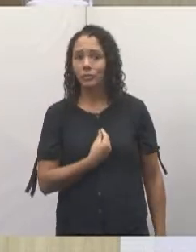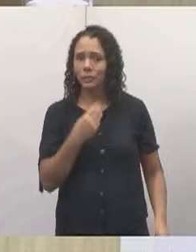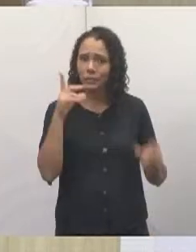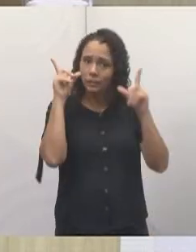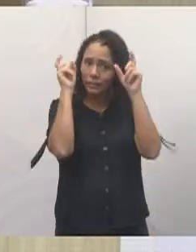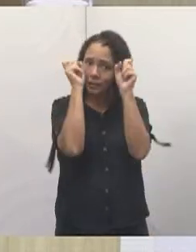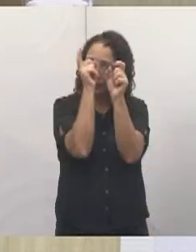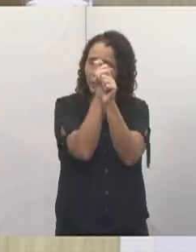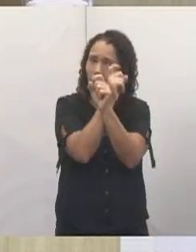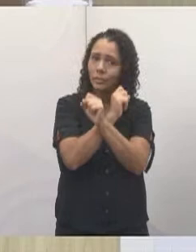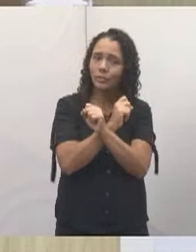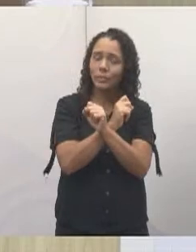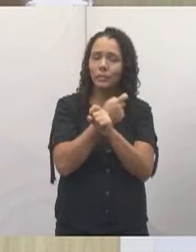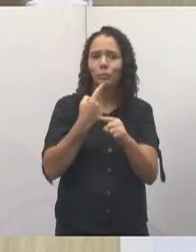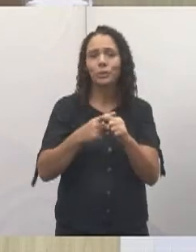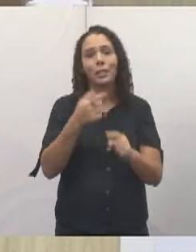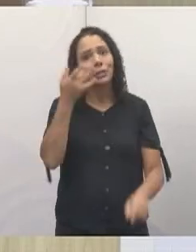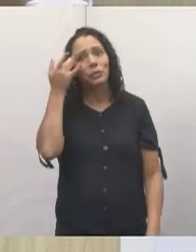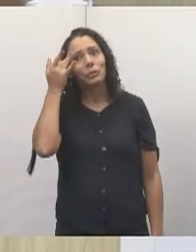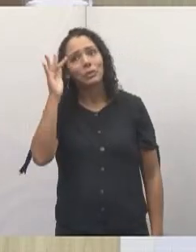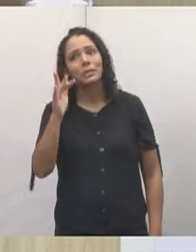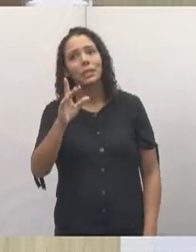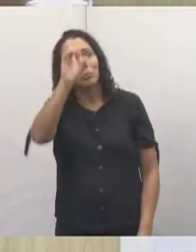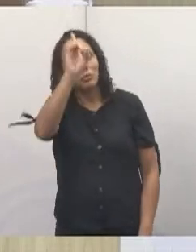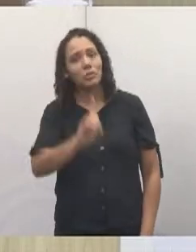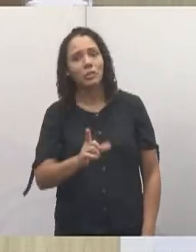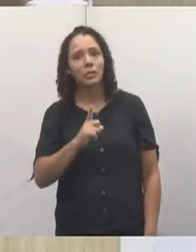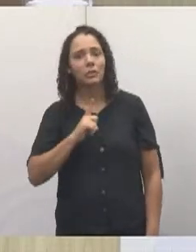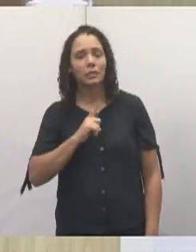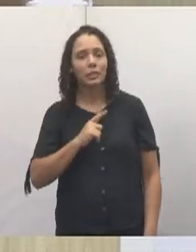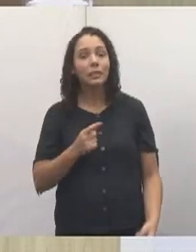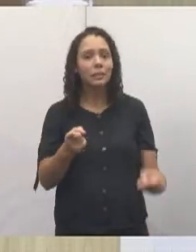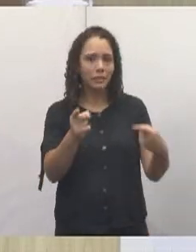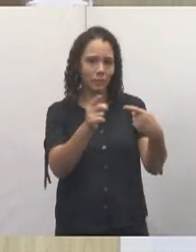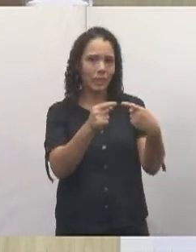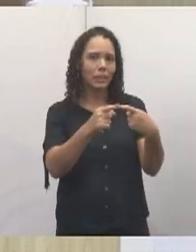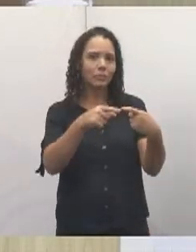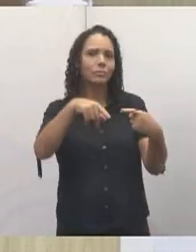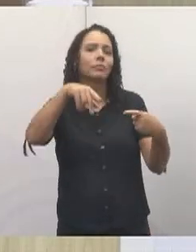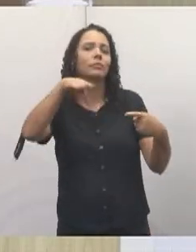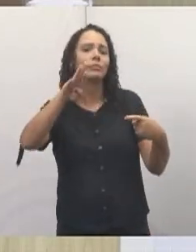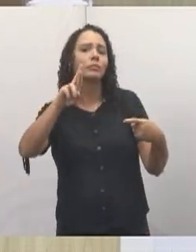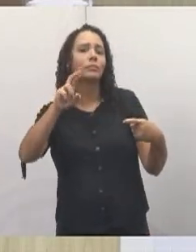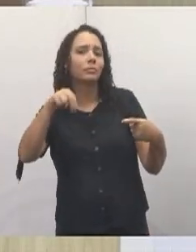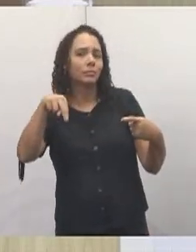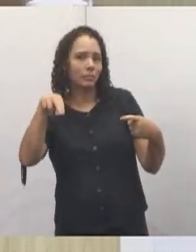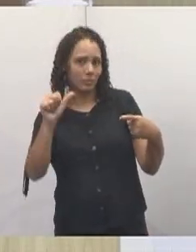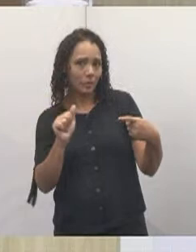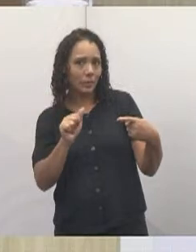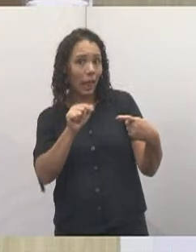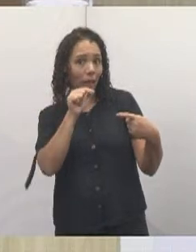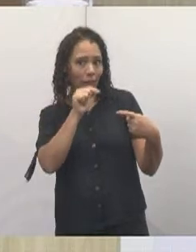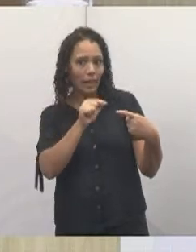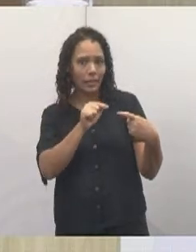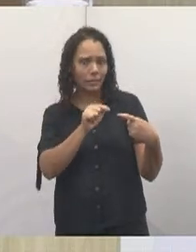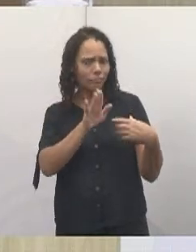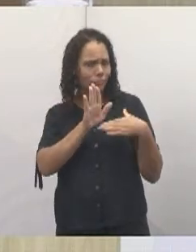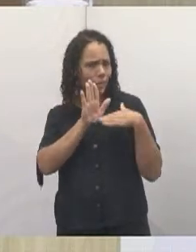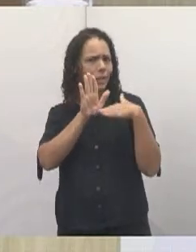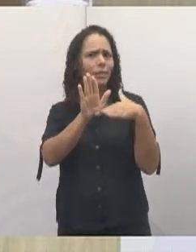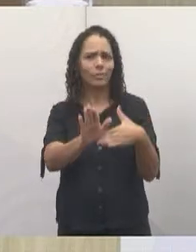sem desconhecer os direitos que tem, e a Bruna, no nosso gabinete, há 3 anos, tem auxiliado, tem